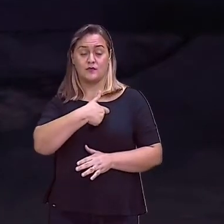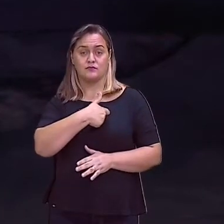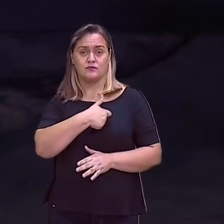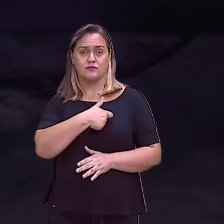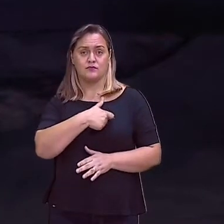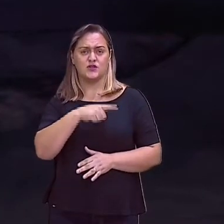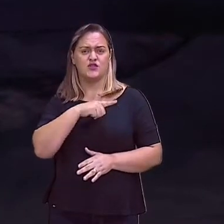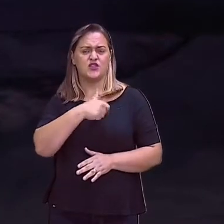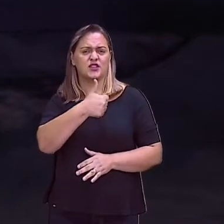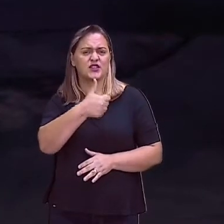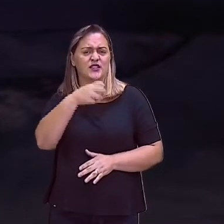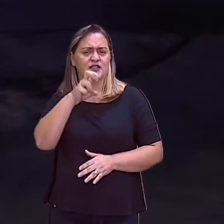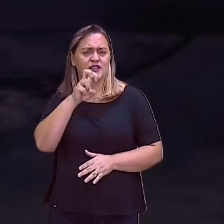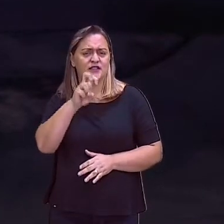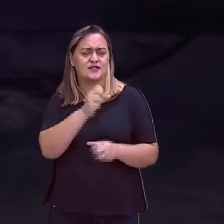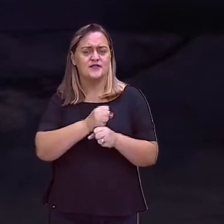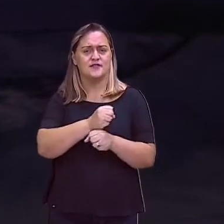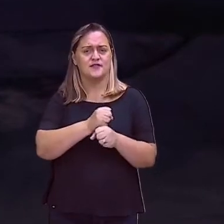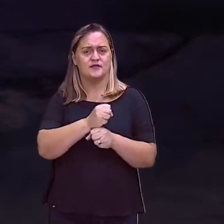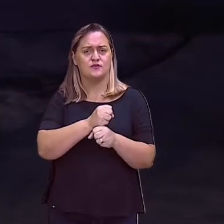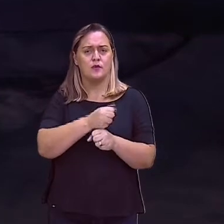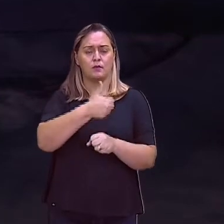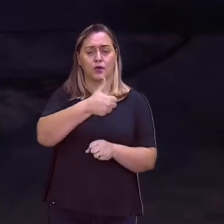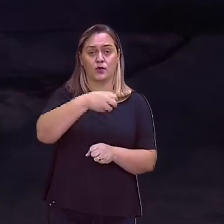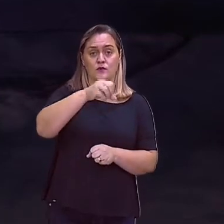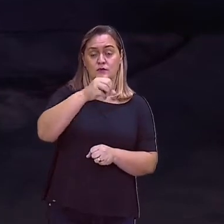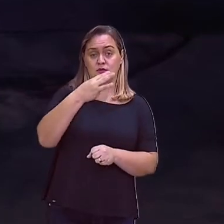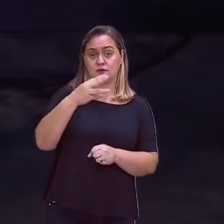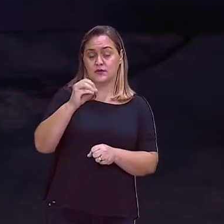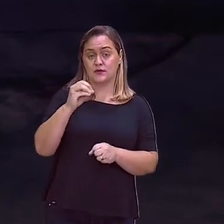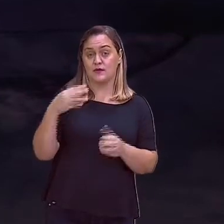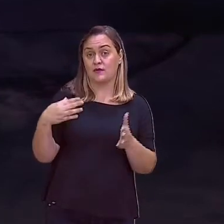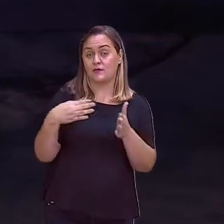que se estendeu de 1930 a